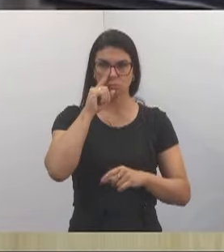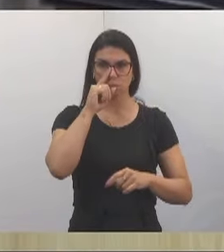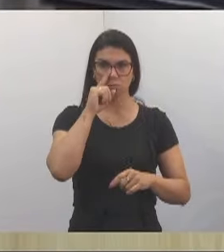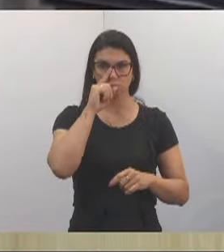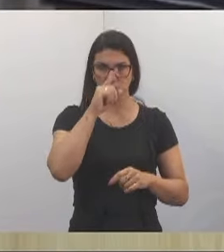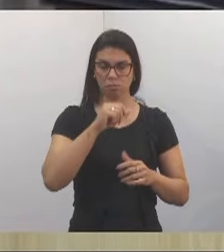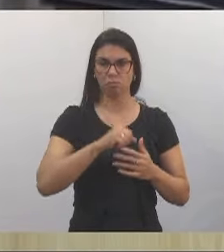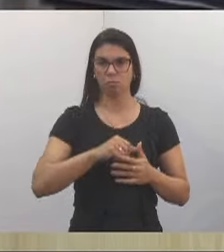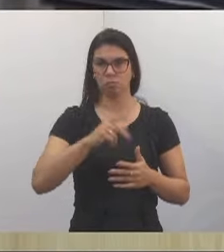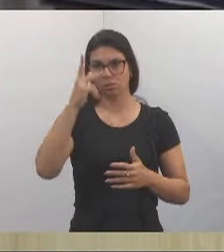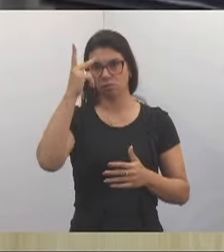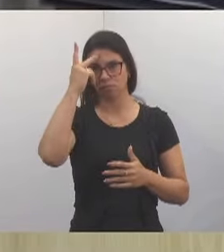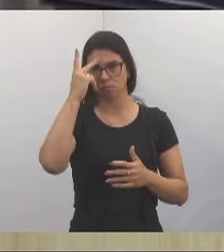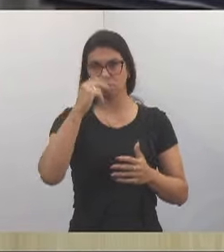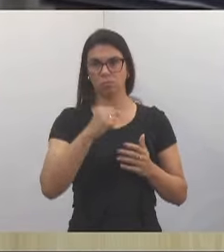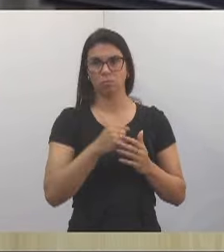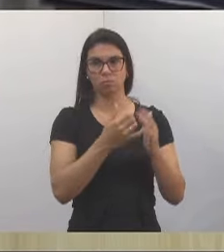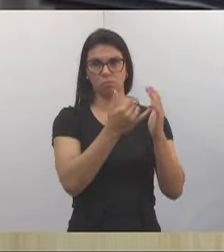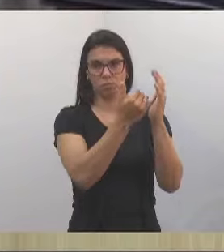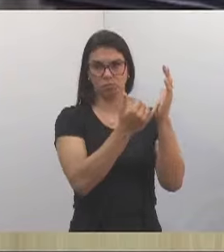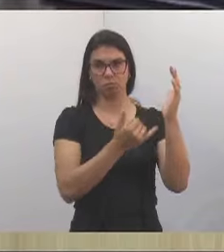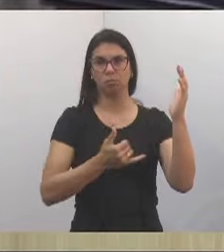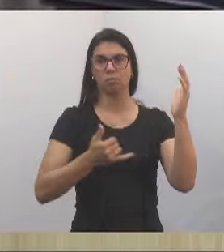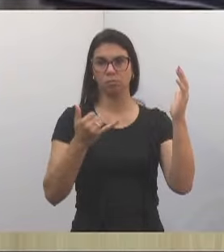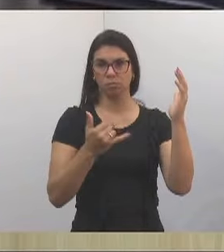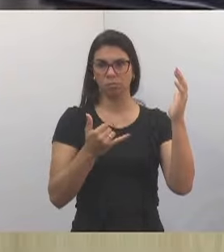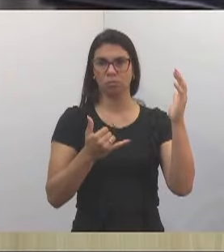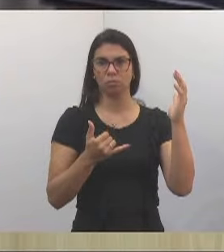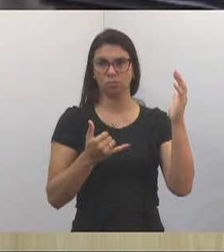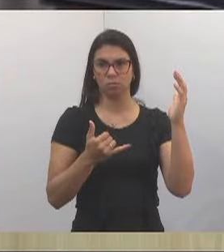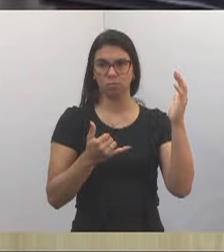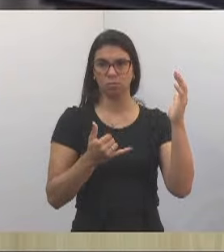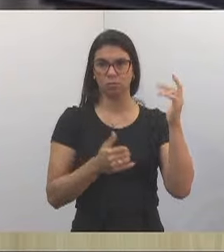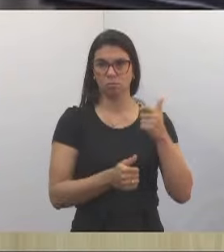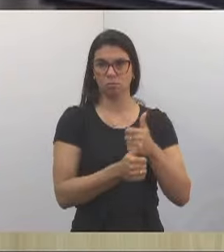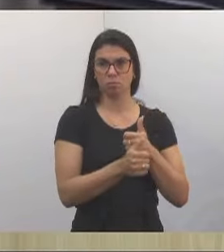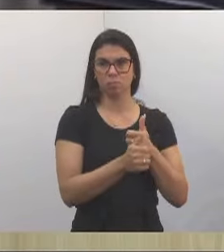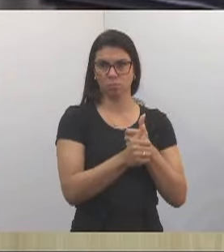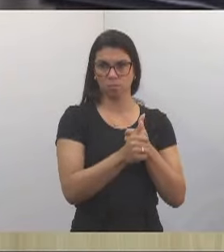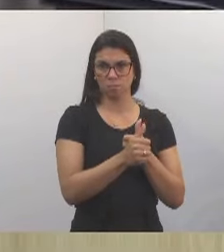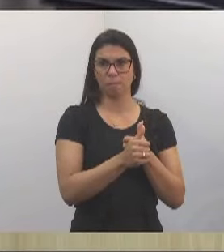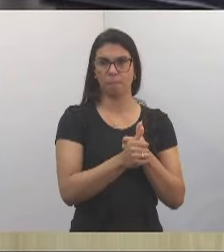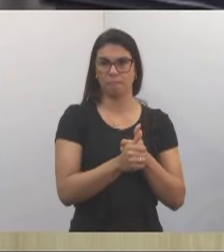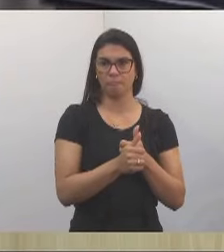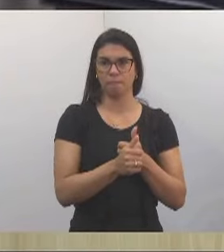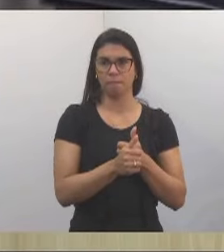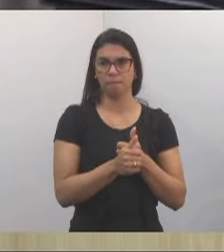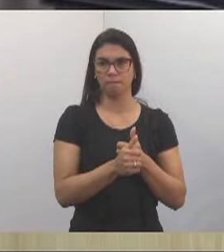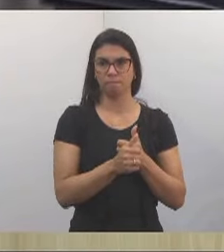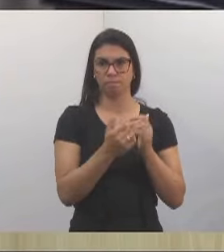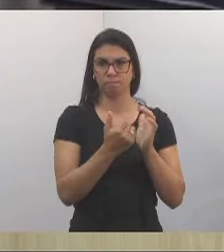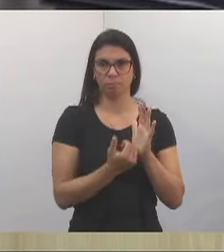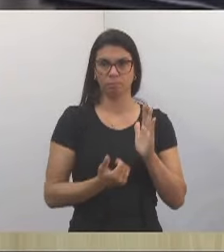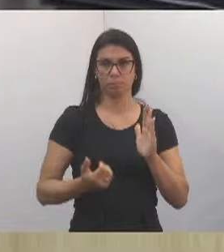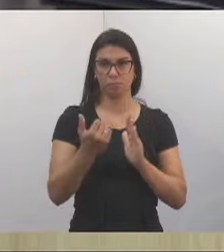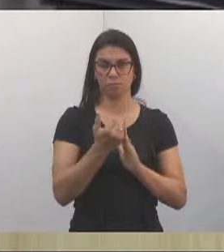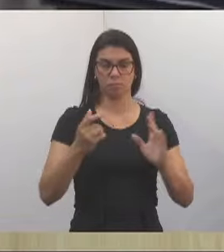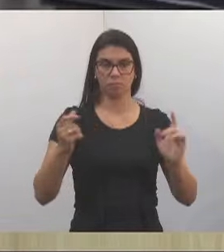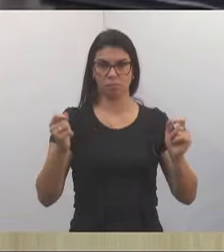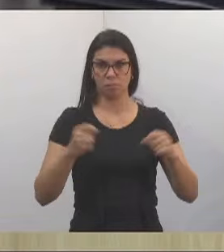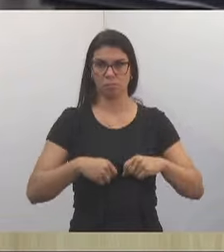a integridade dos fios de alta tensão, que estão muito próximos aos galhos, aumentando a possibilidade de